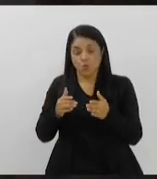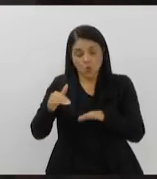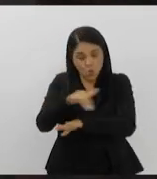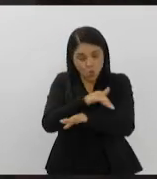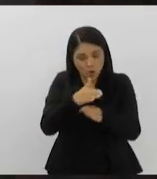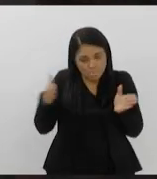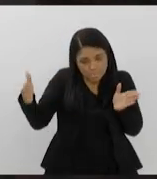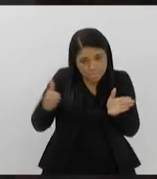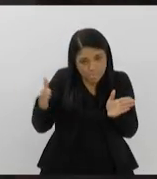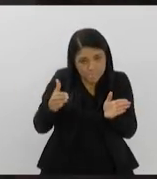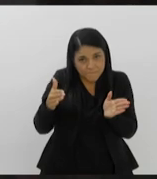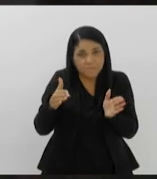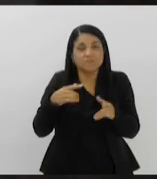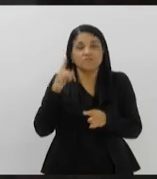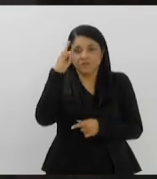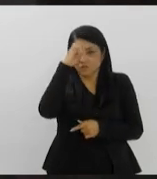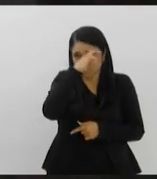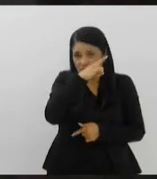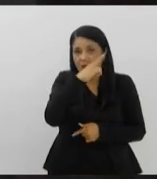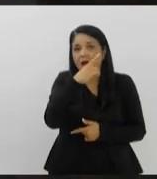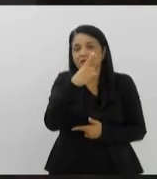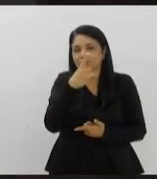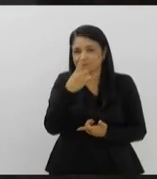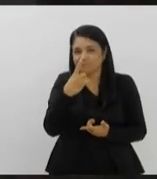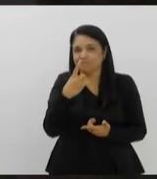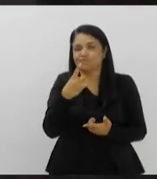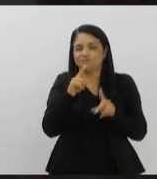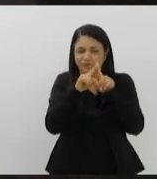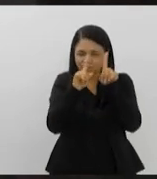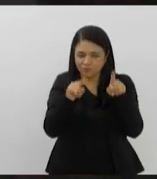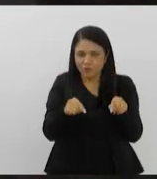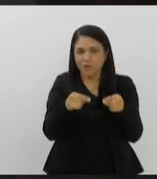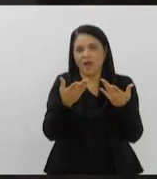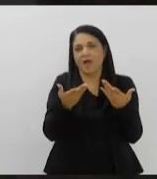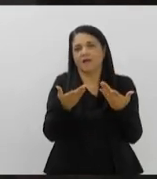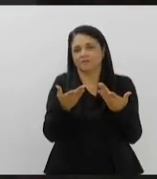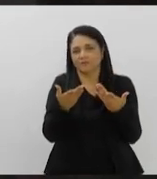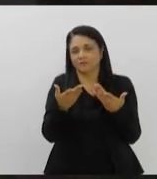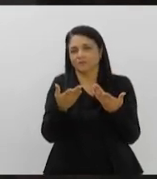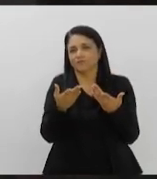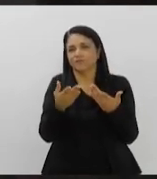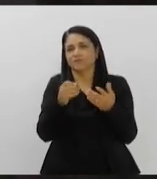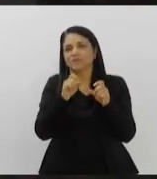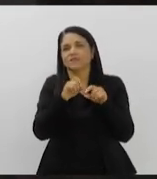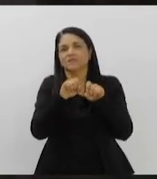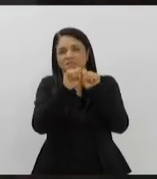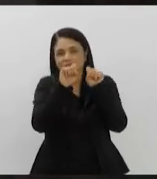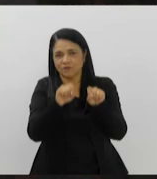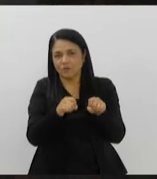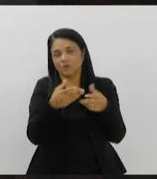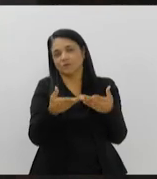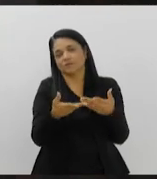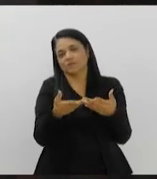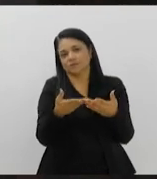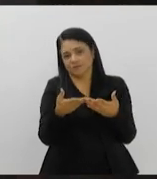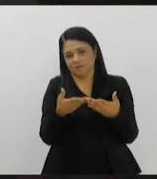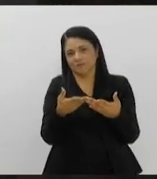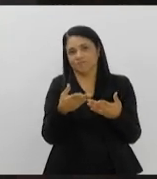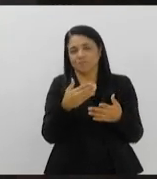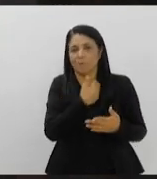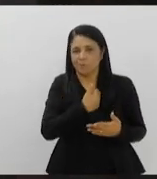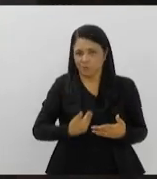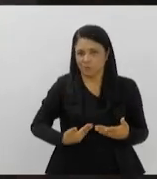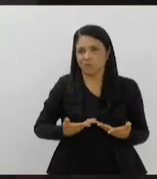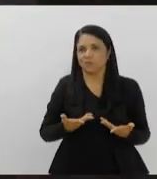né, com dificuldade, inclusive, para a demanda que a gente tem de funcionários, servidores públicos e deputados da casa. Mas, nem que seja, vamos